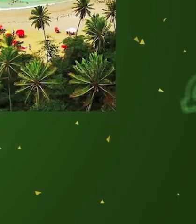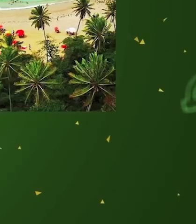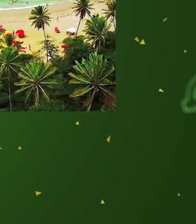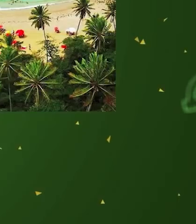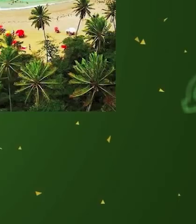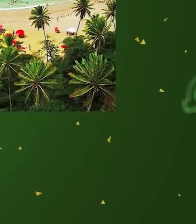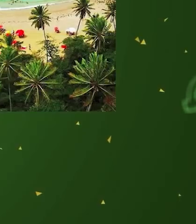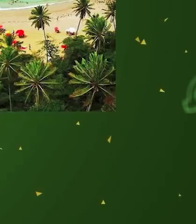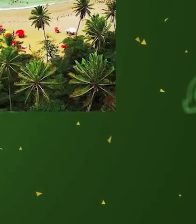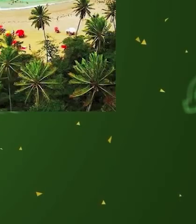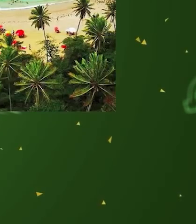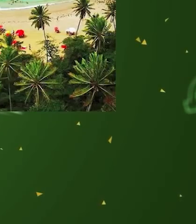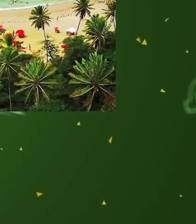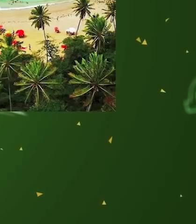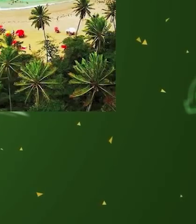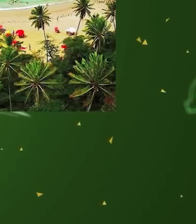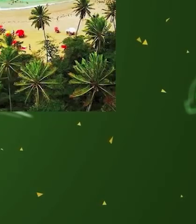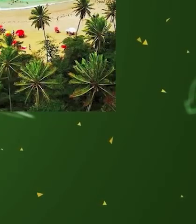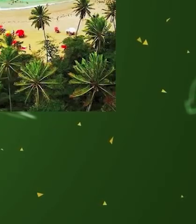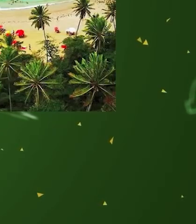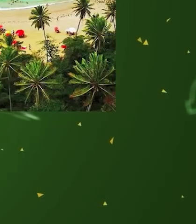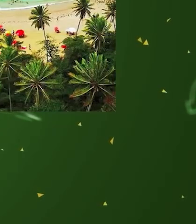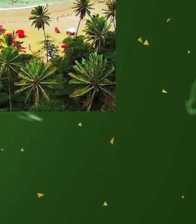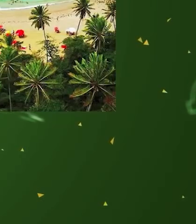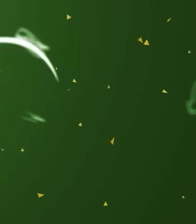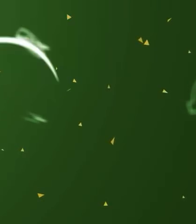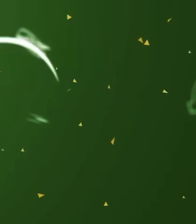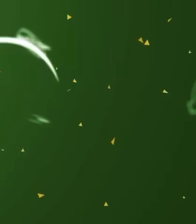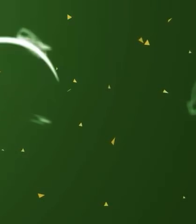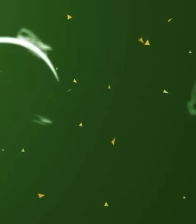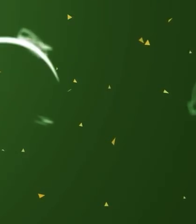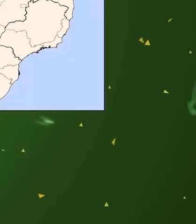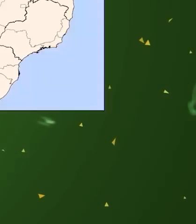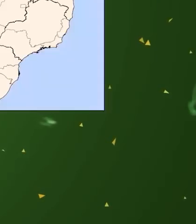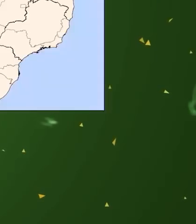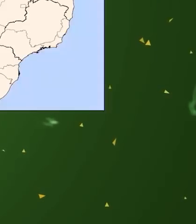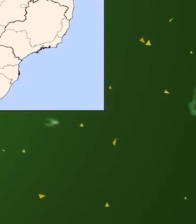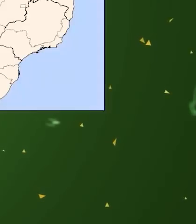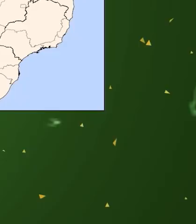Paraíba. Configuração de mão em P. Paraíba.